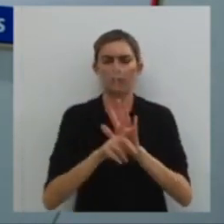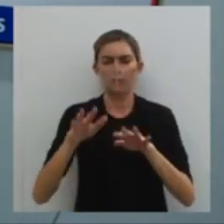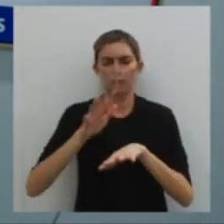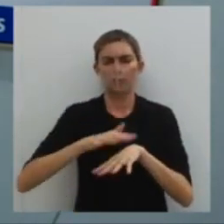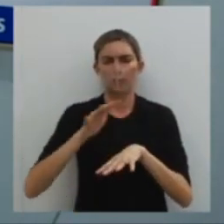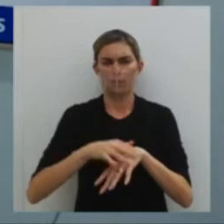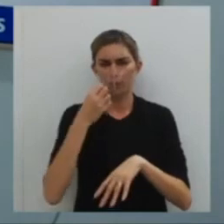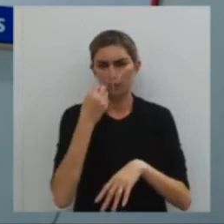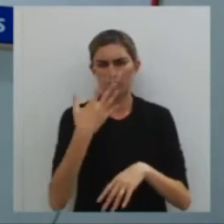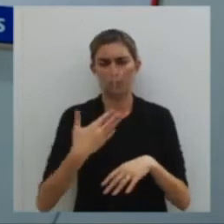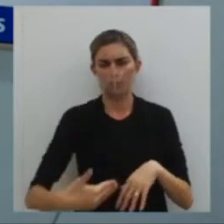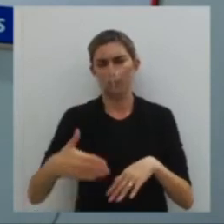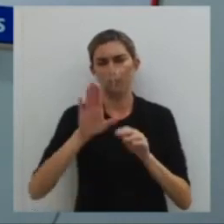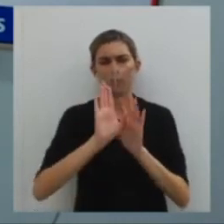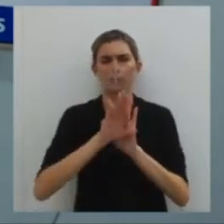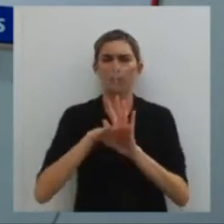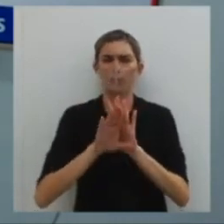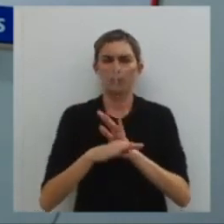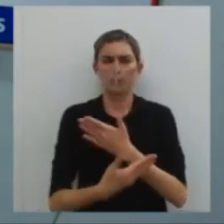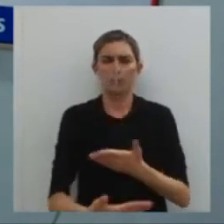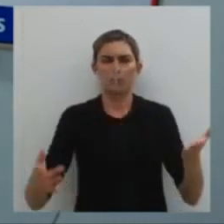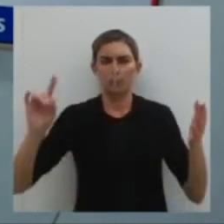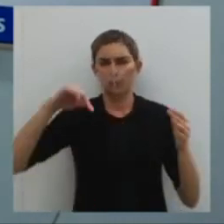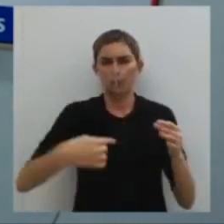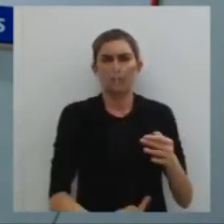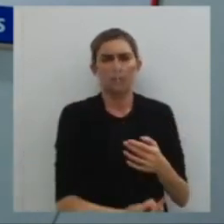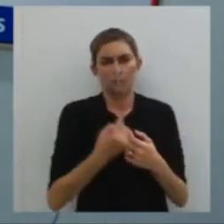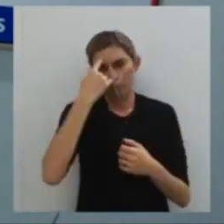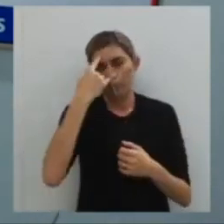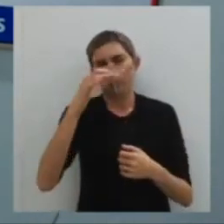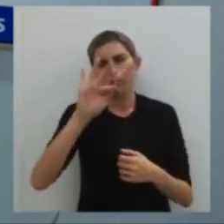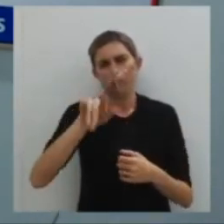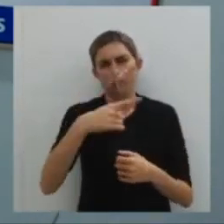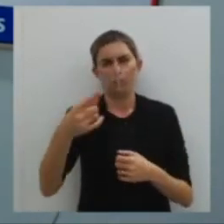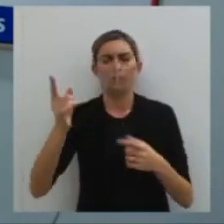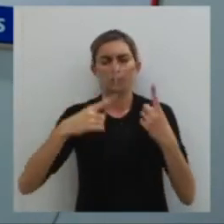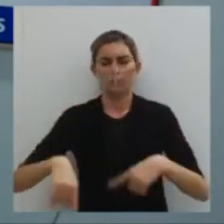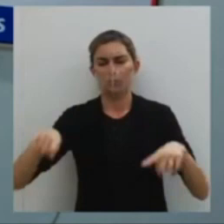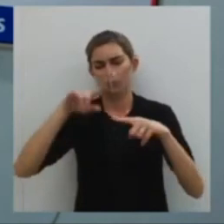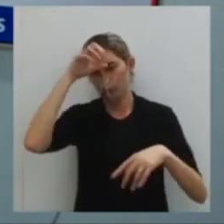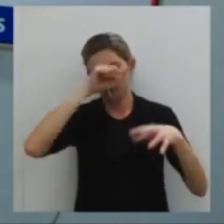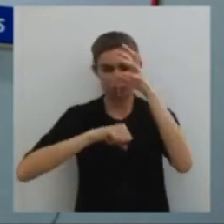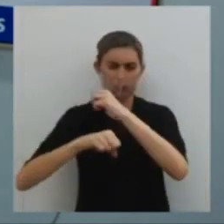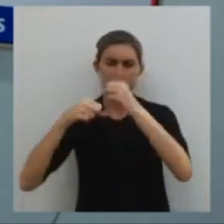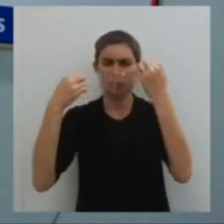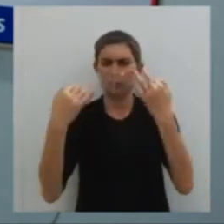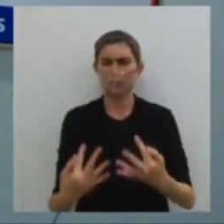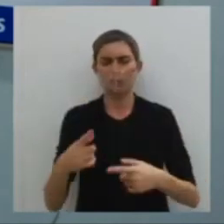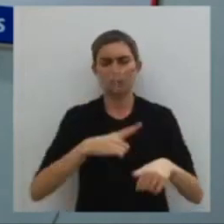matemática, tá bom? E a partir desse conceito, a gente vai mergulhar na ideia de função para a gente aprender a definir